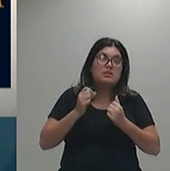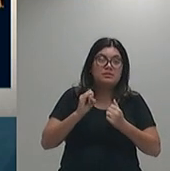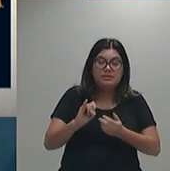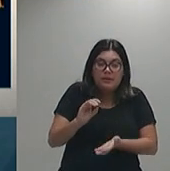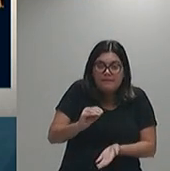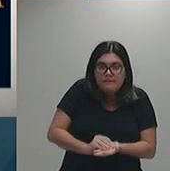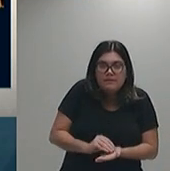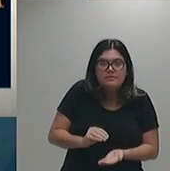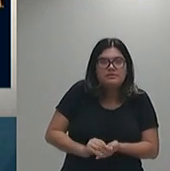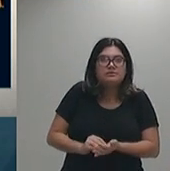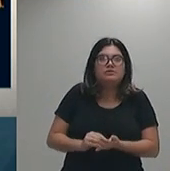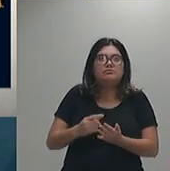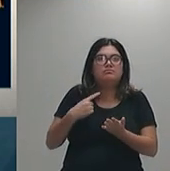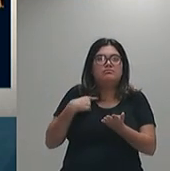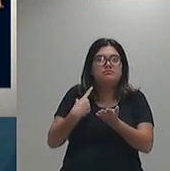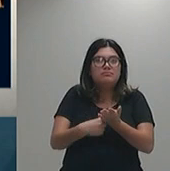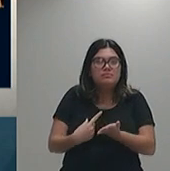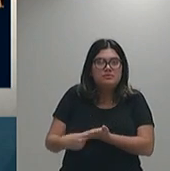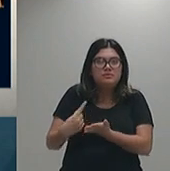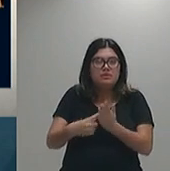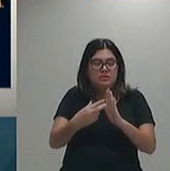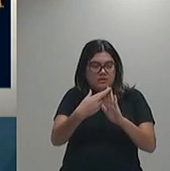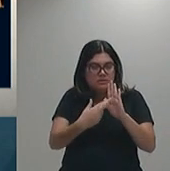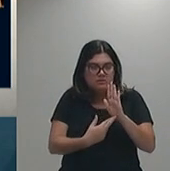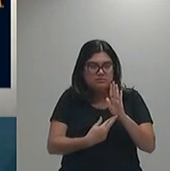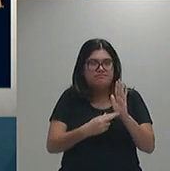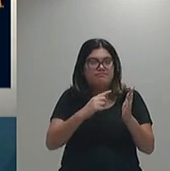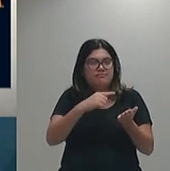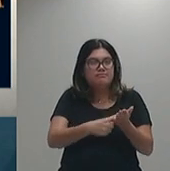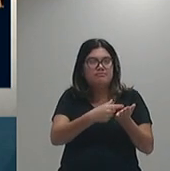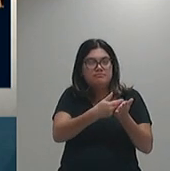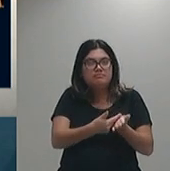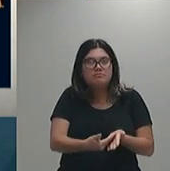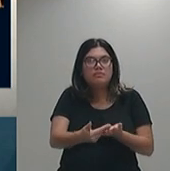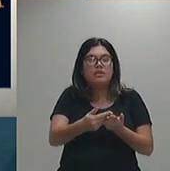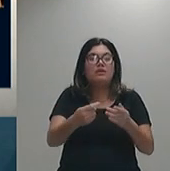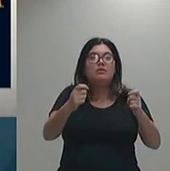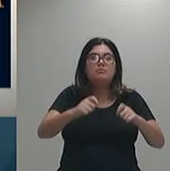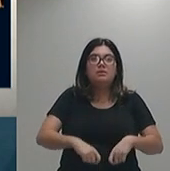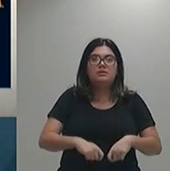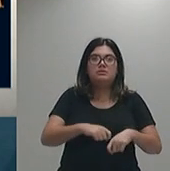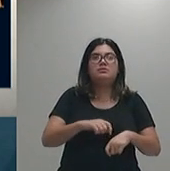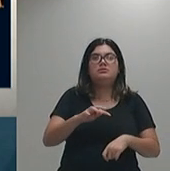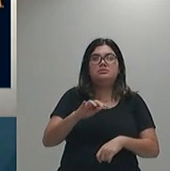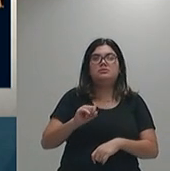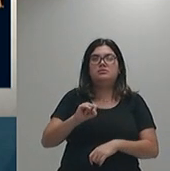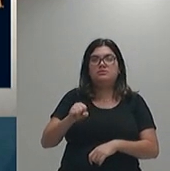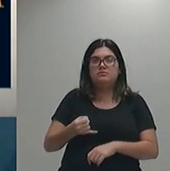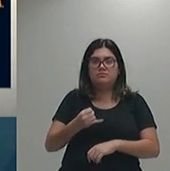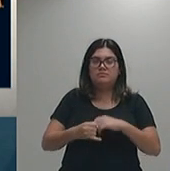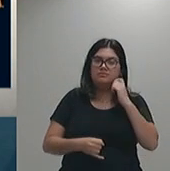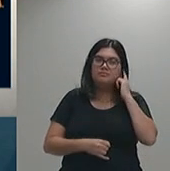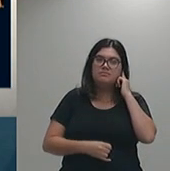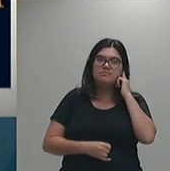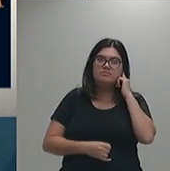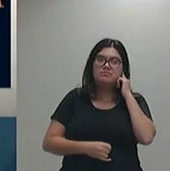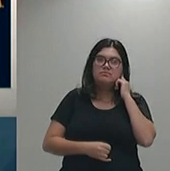de previsão regimental está horaria competência do Superior Tribunal júri espaço